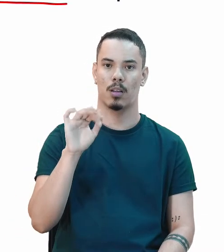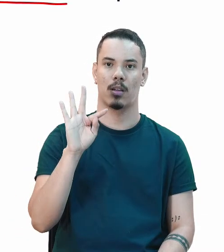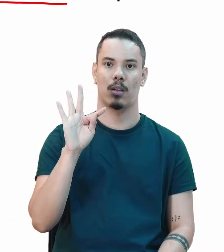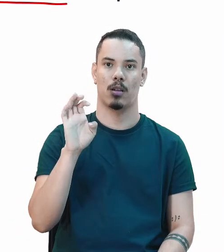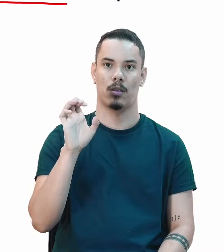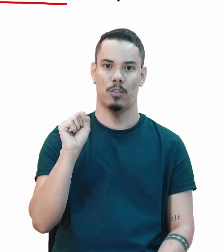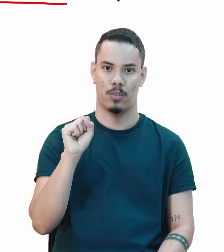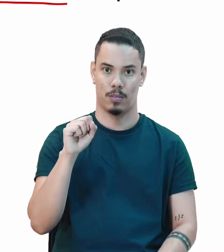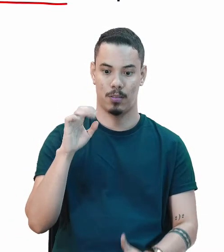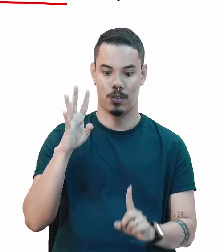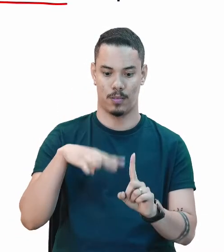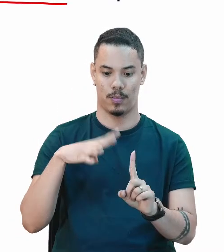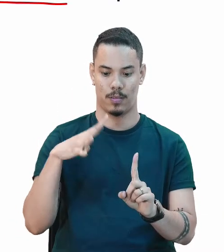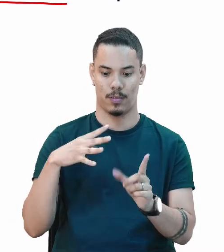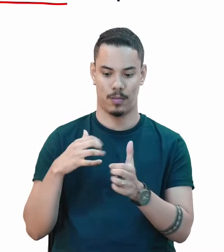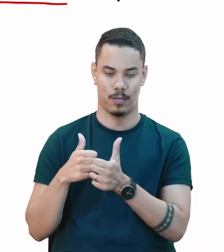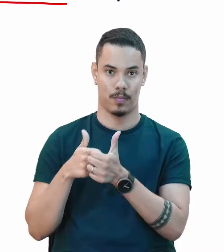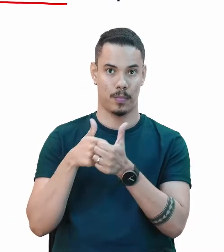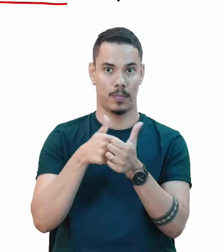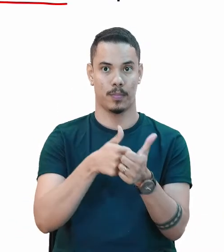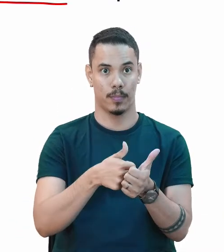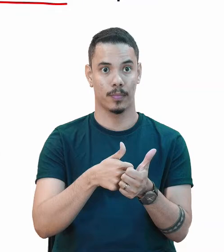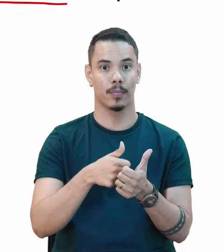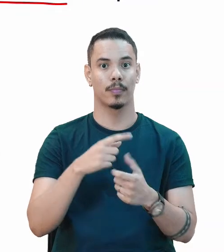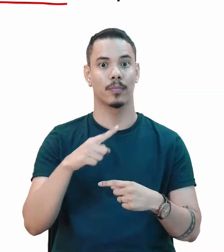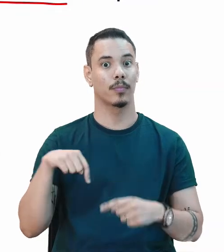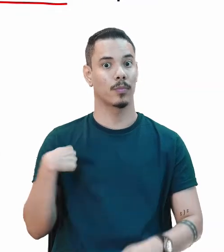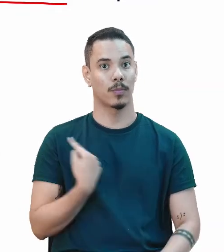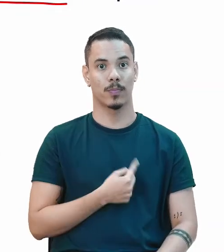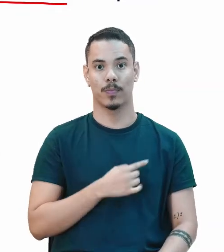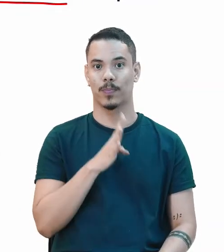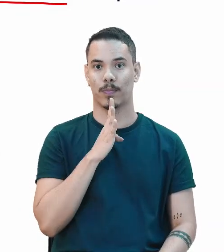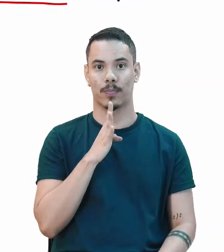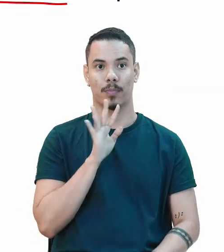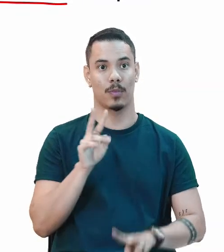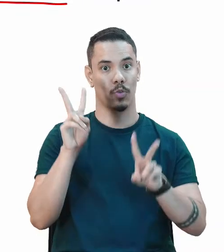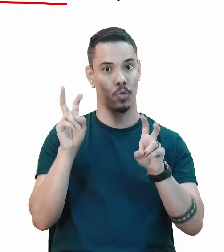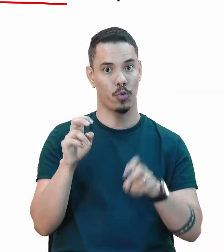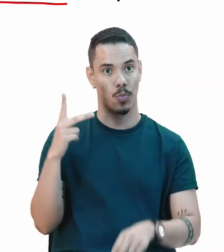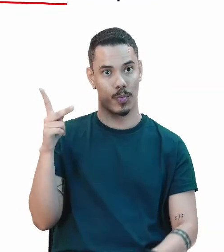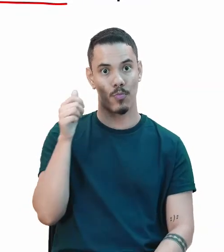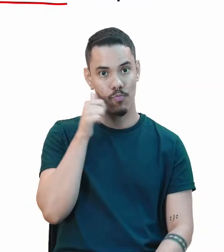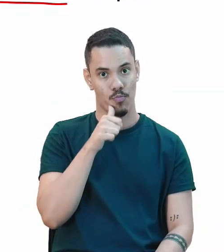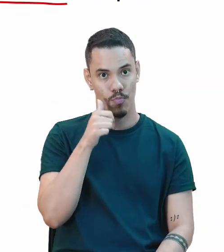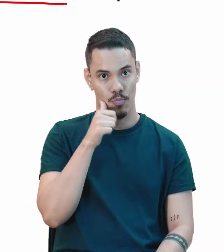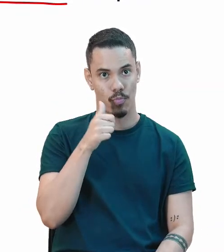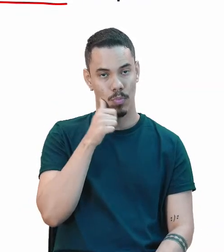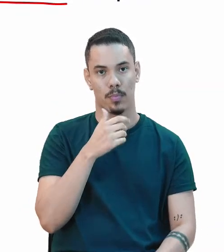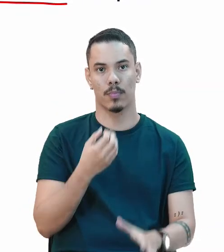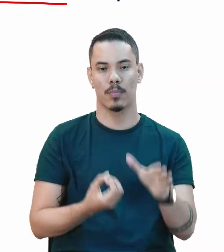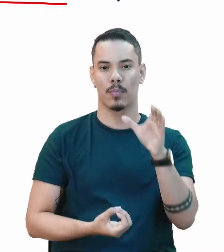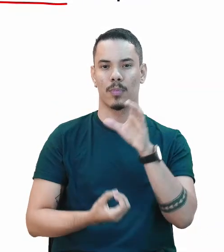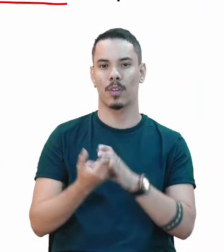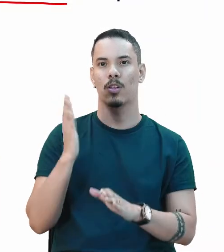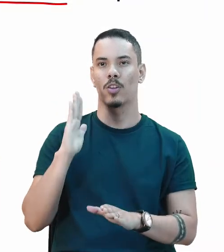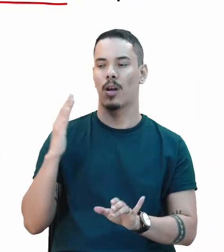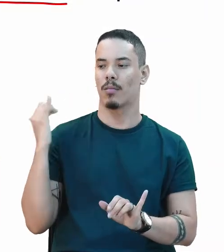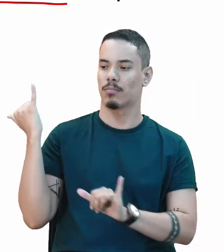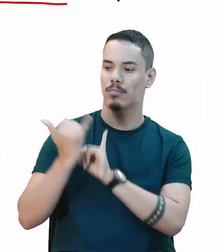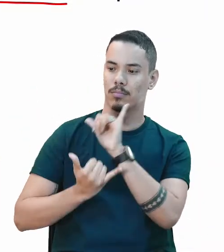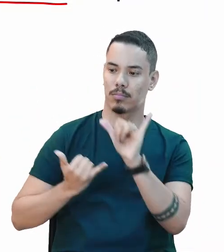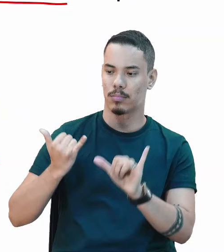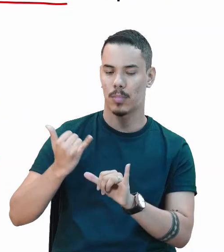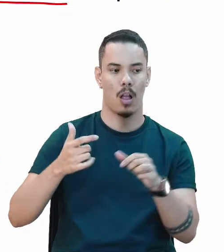Crates. A maior parte de nosso conhecimento sobre ela vem de anedotas e ditos